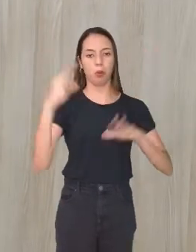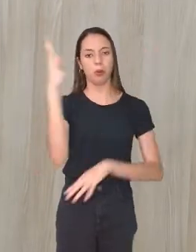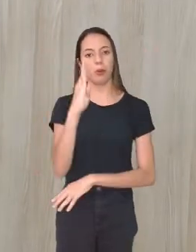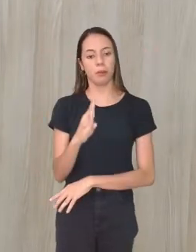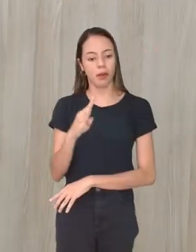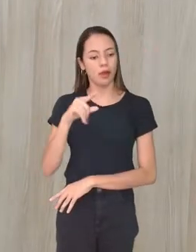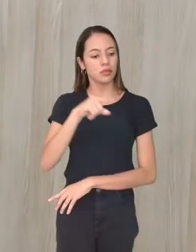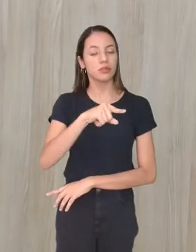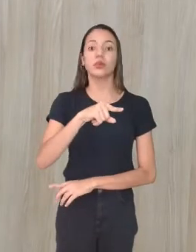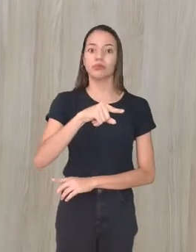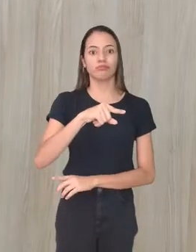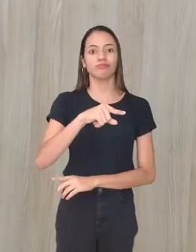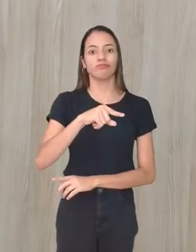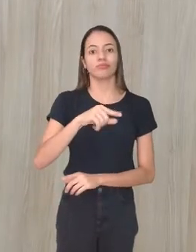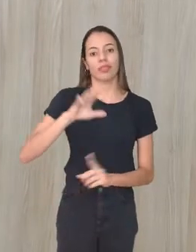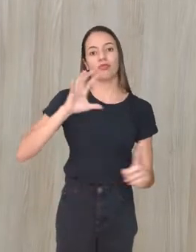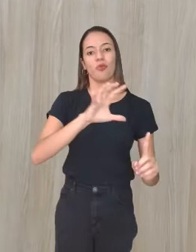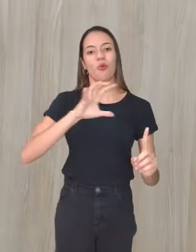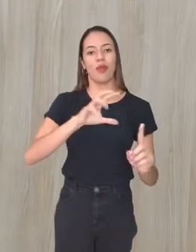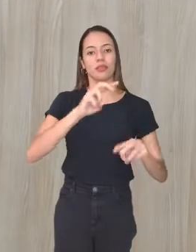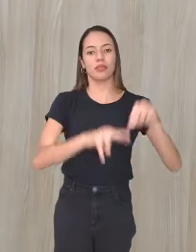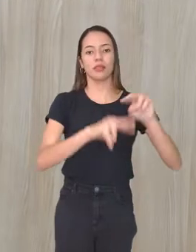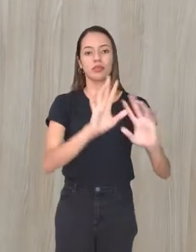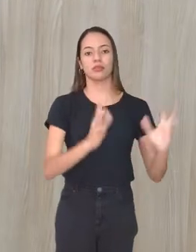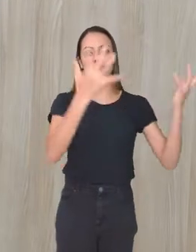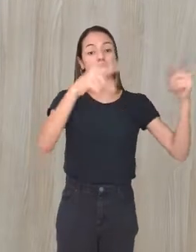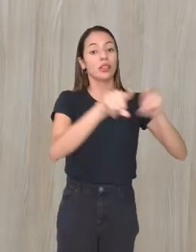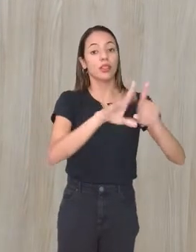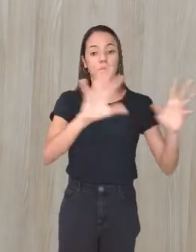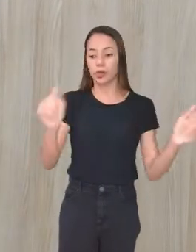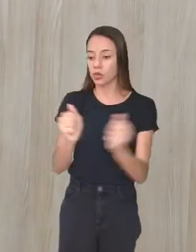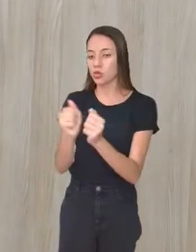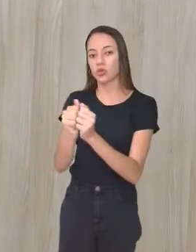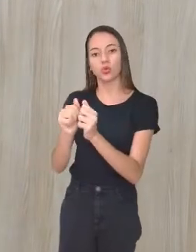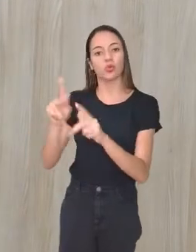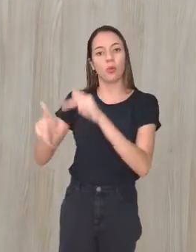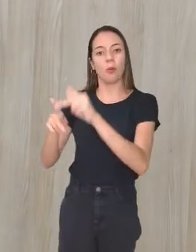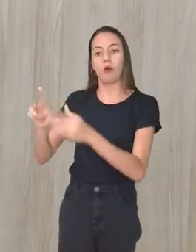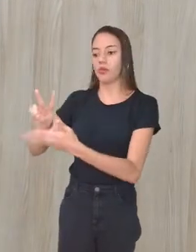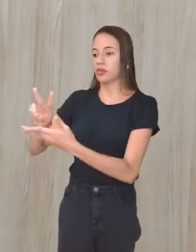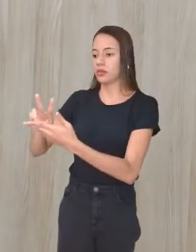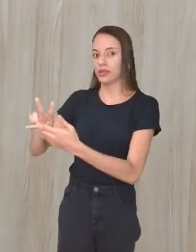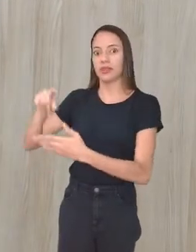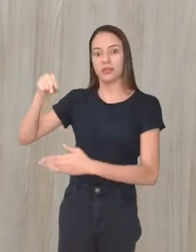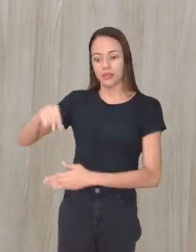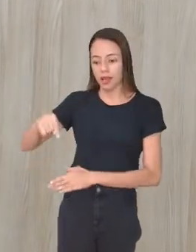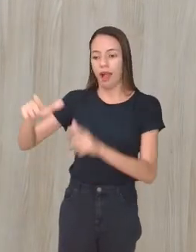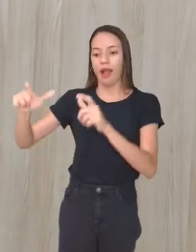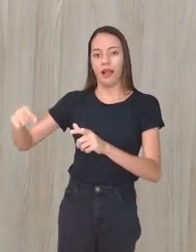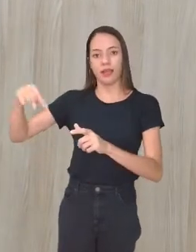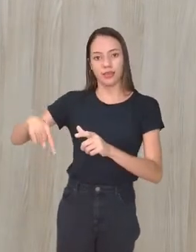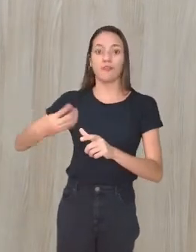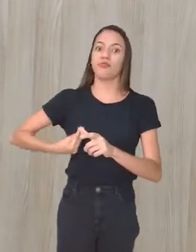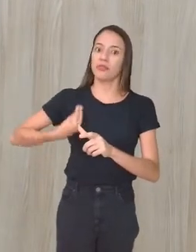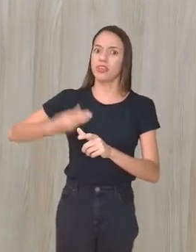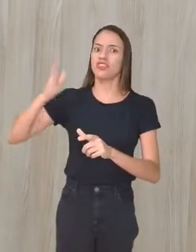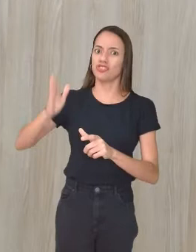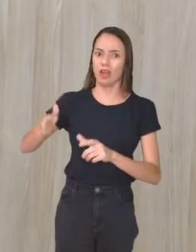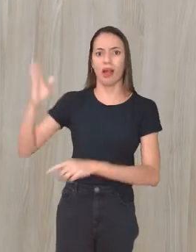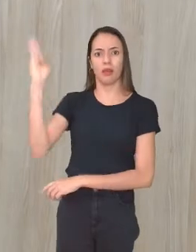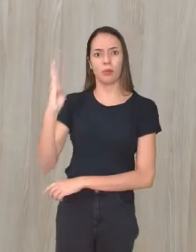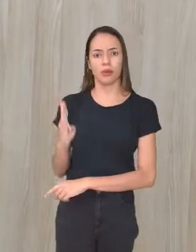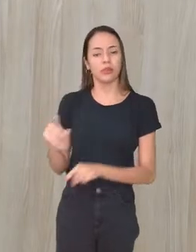festa do São João. Aí junto com os indígenas, que são os donos dessas terras e que aqui já viviam, e junto